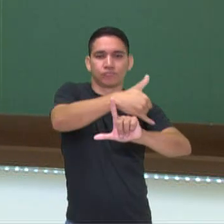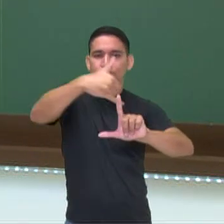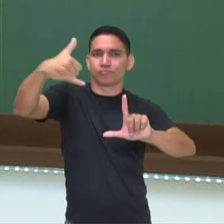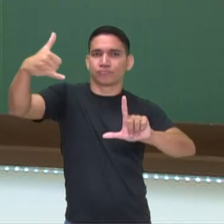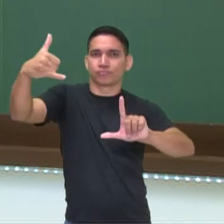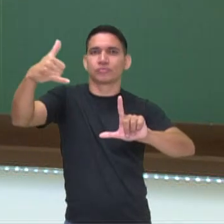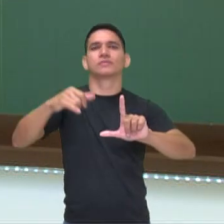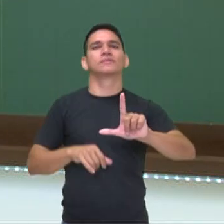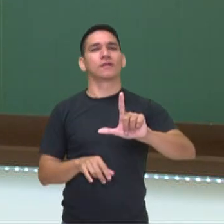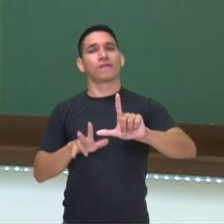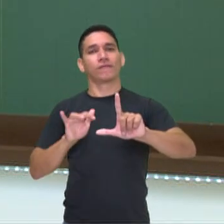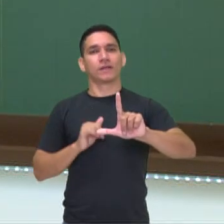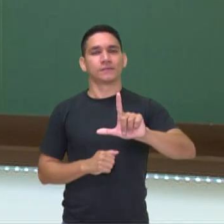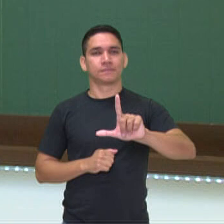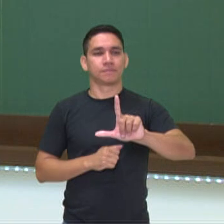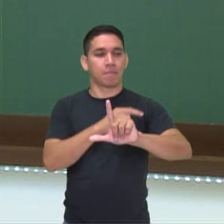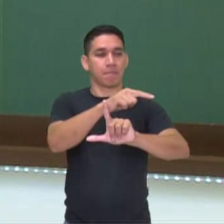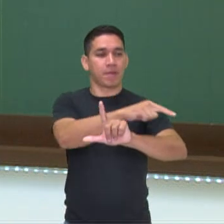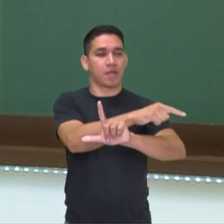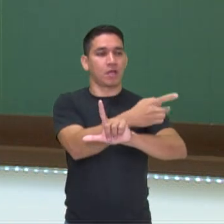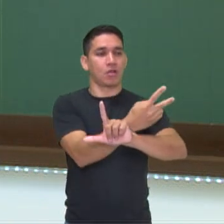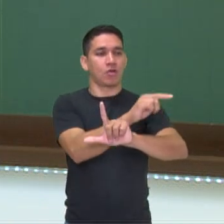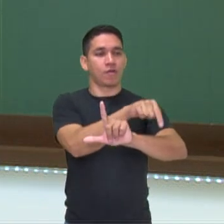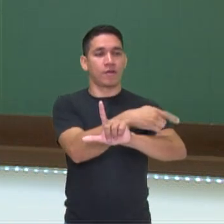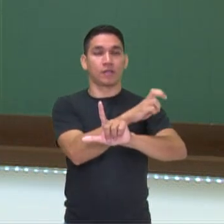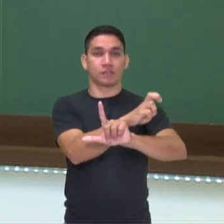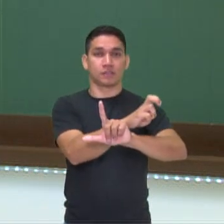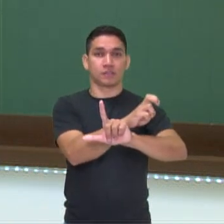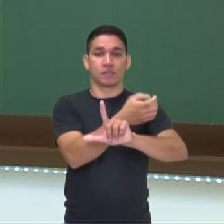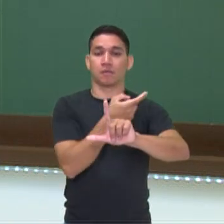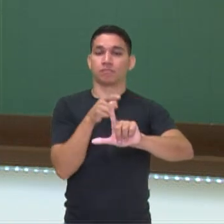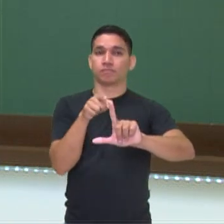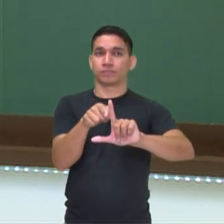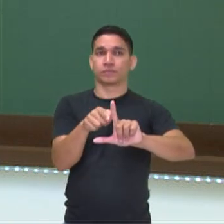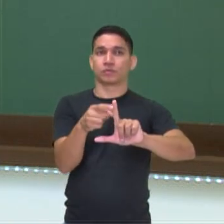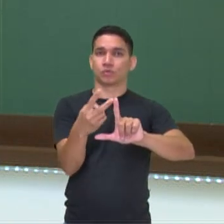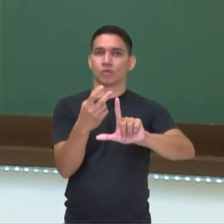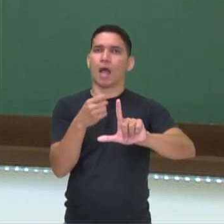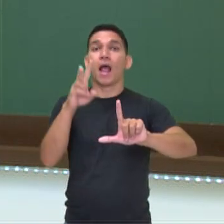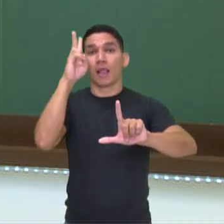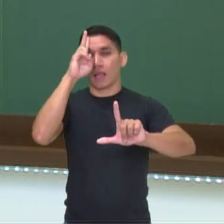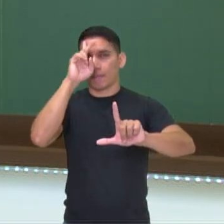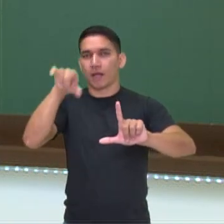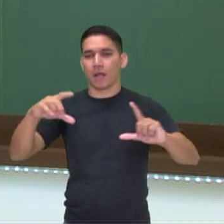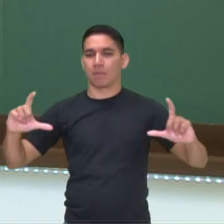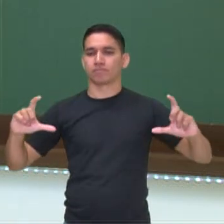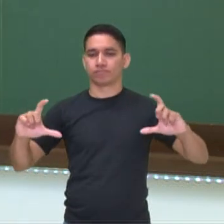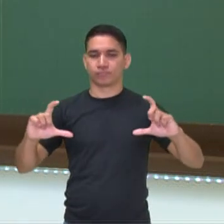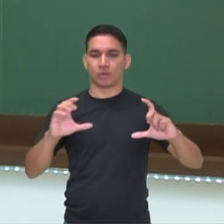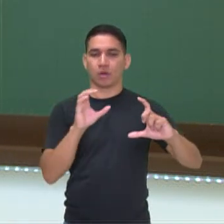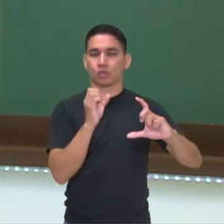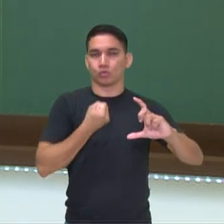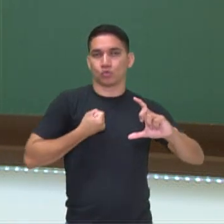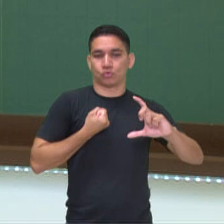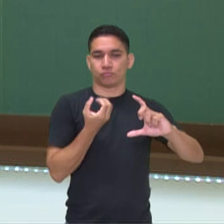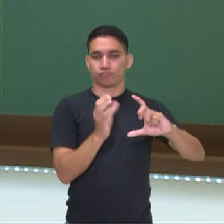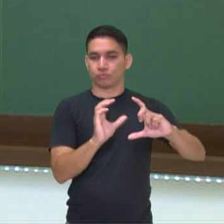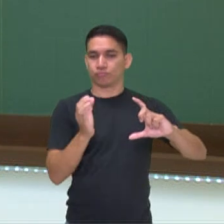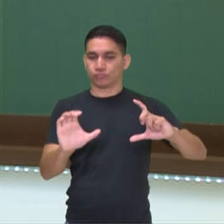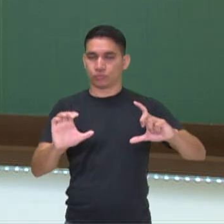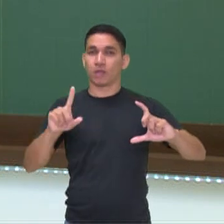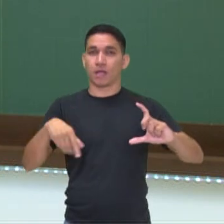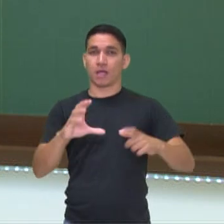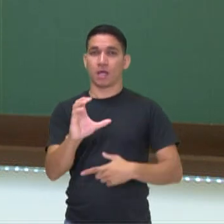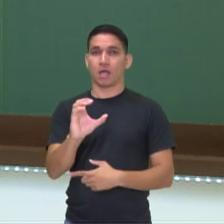o menos 2,5. Lembrando que são coordenadas, né, gente? Quando a gente está trabalhando no plano cartesiano, aqui nós temos coordenadas,